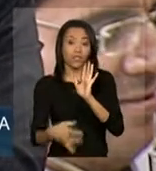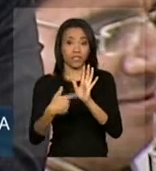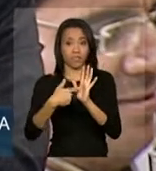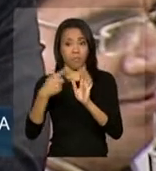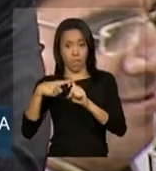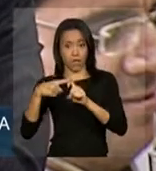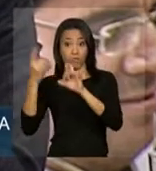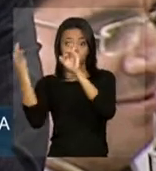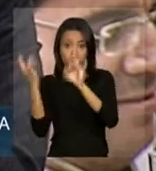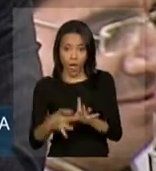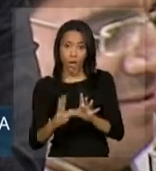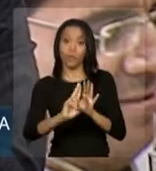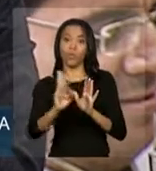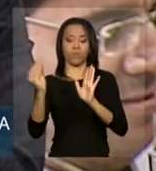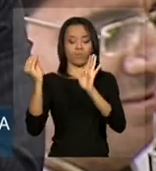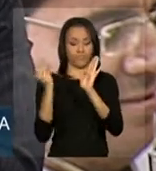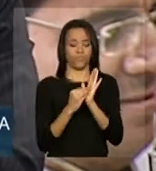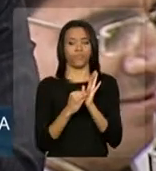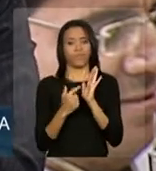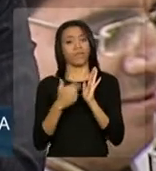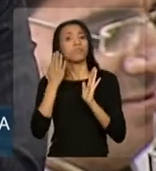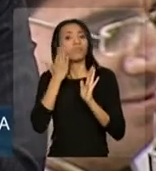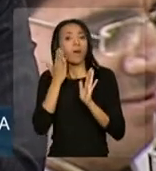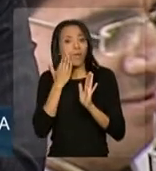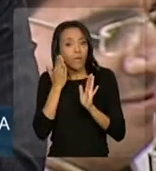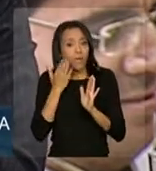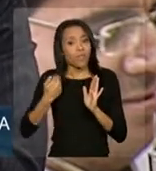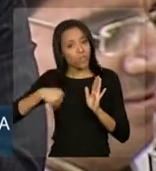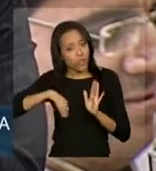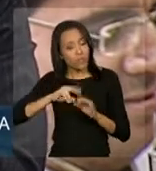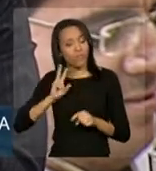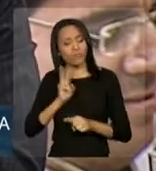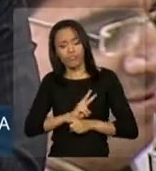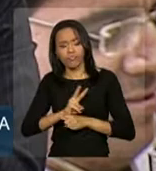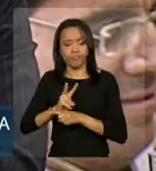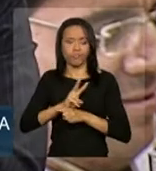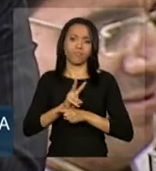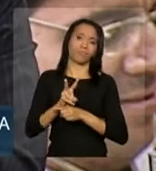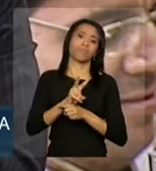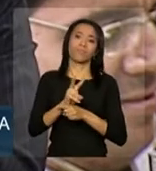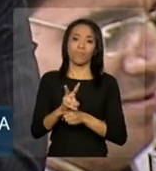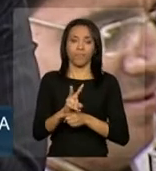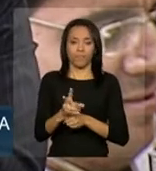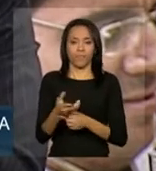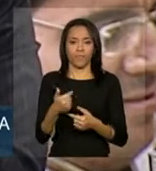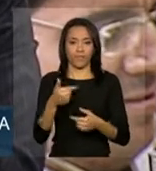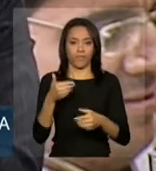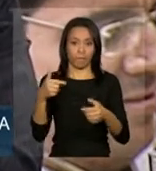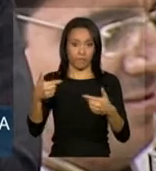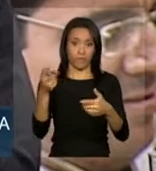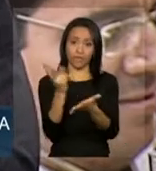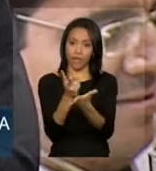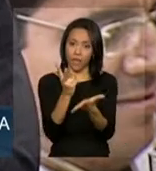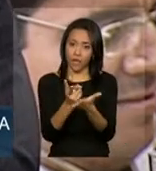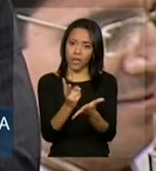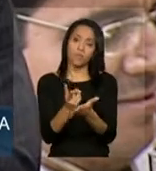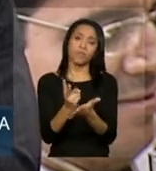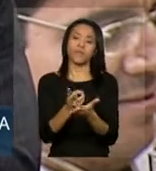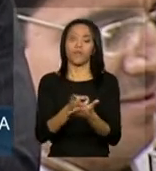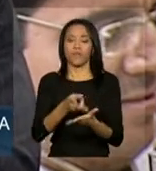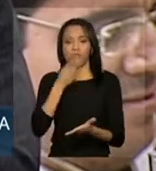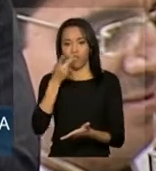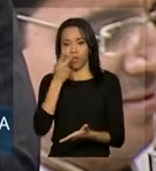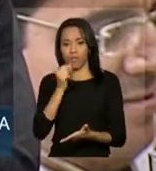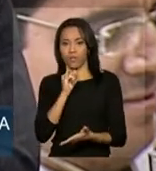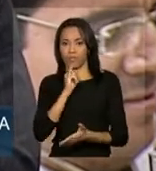dia 12 de setembro nós vamos acompanhar o comparecimento desses profissionais as unidades Bas de saúde né Sempre reafirmando pros